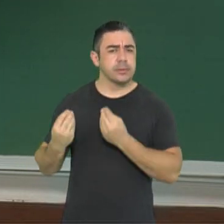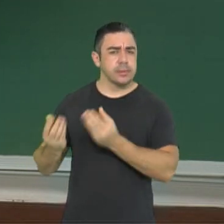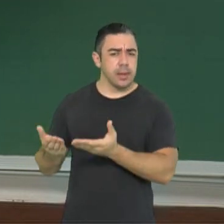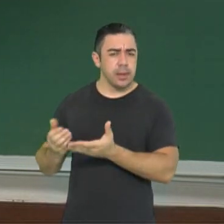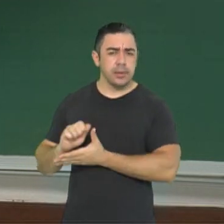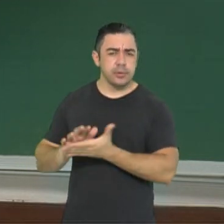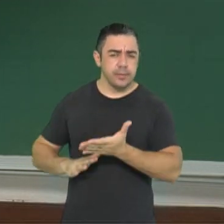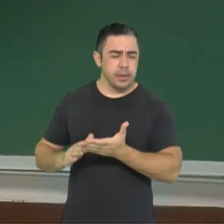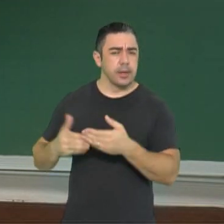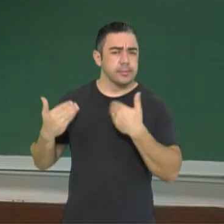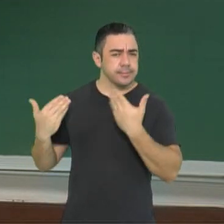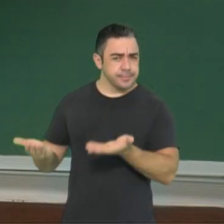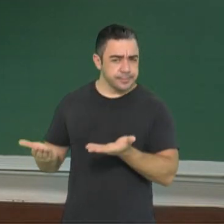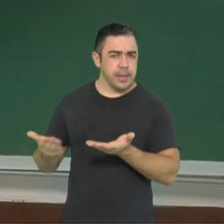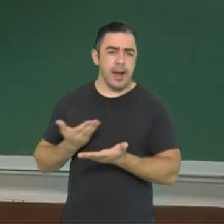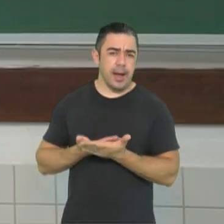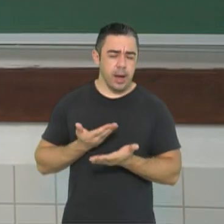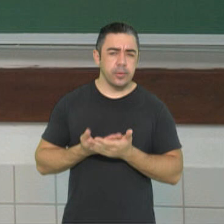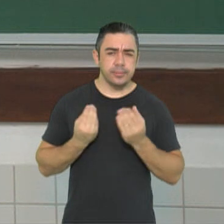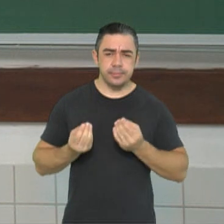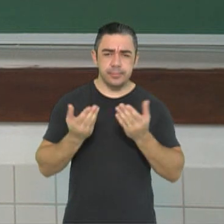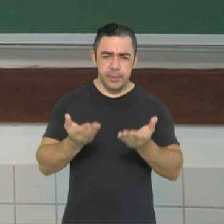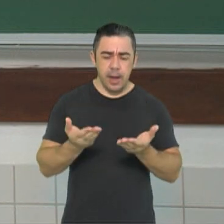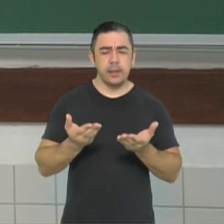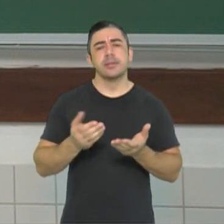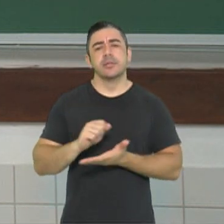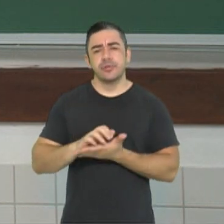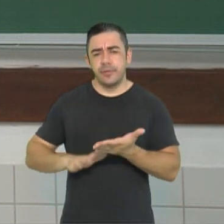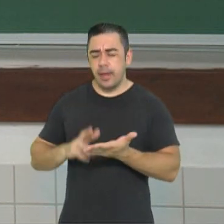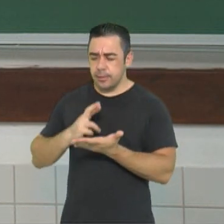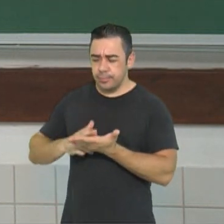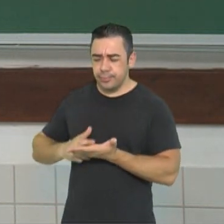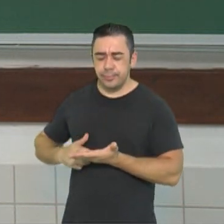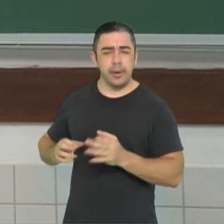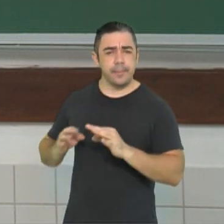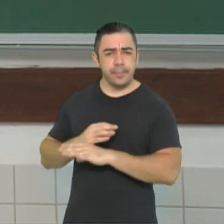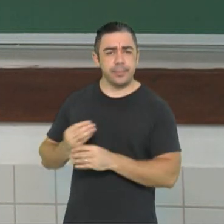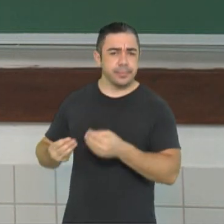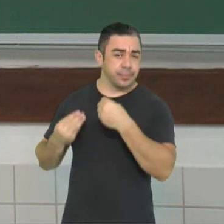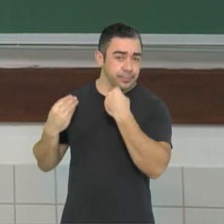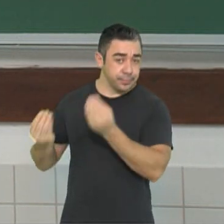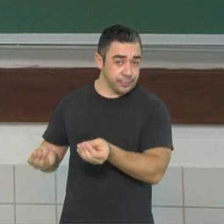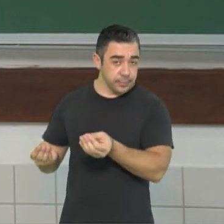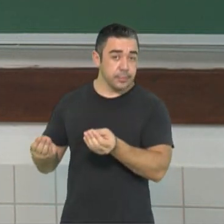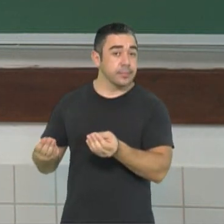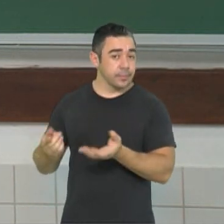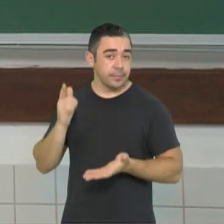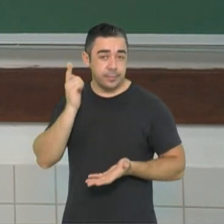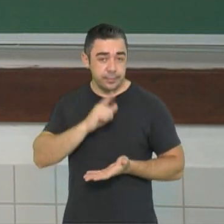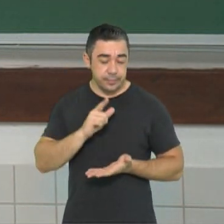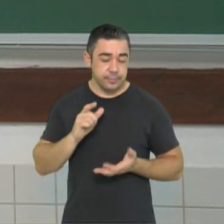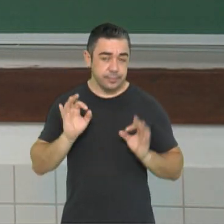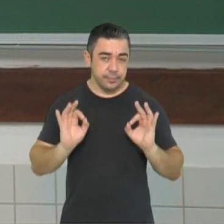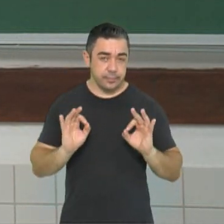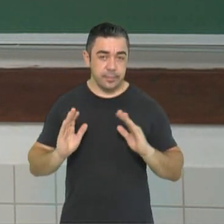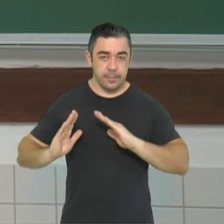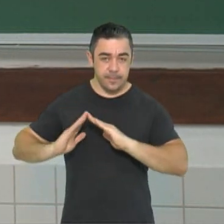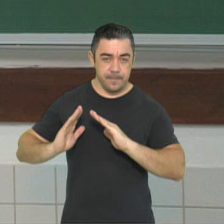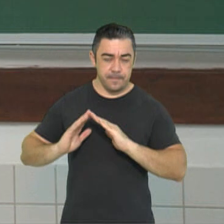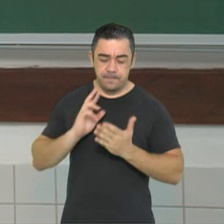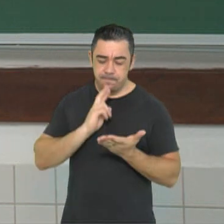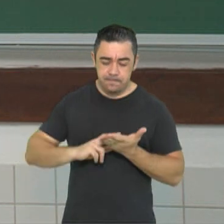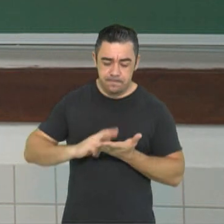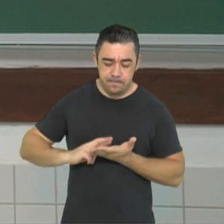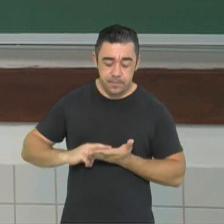quais são as aulas que estão sendo disponibilizadas, as atividades dessas aulas disponibilizadas para vocês fazerem em casa.